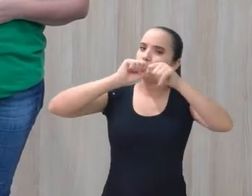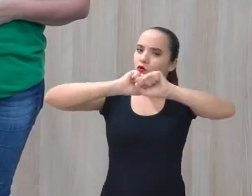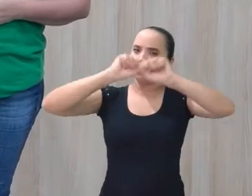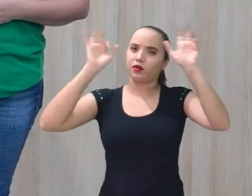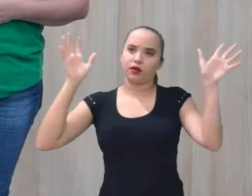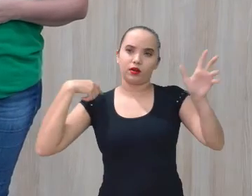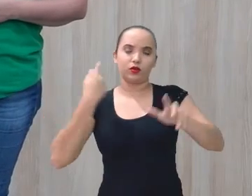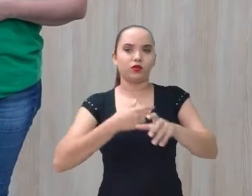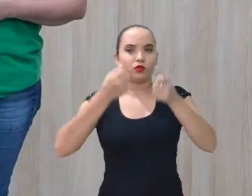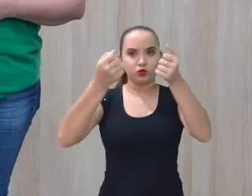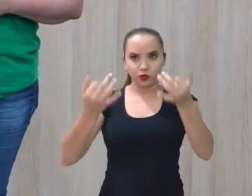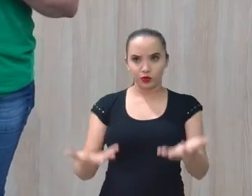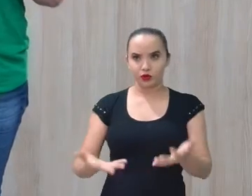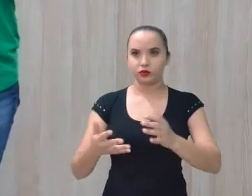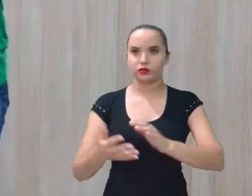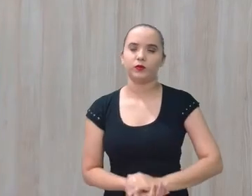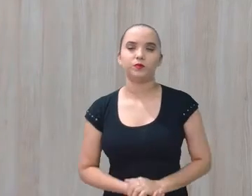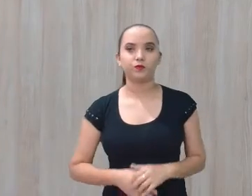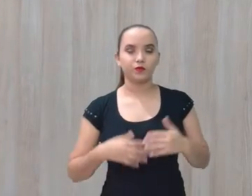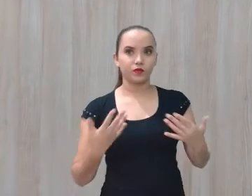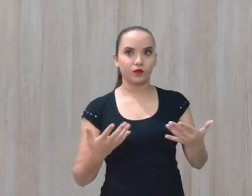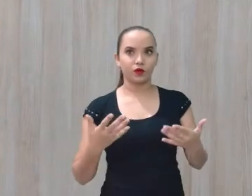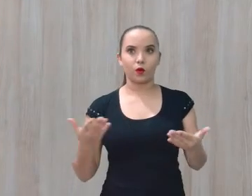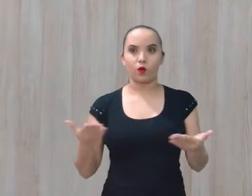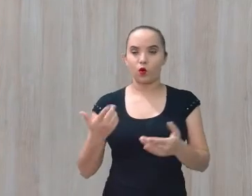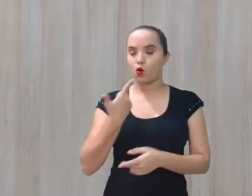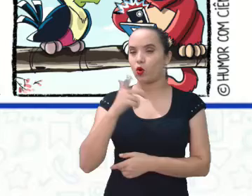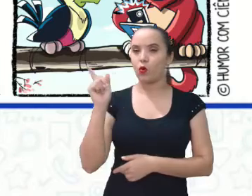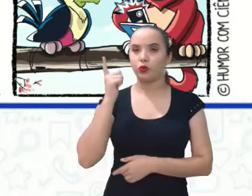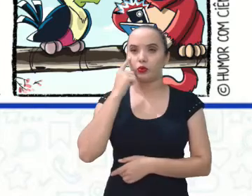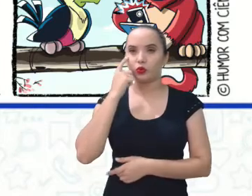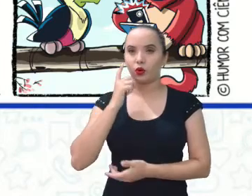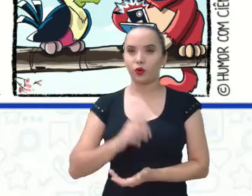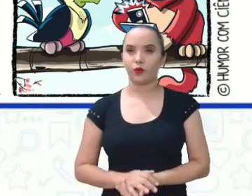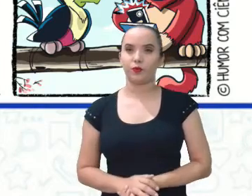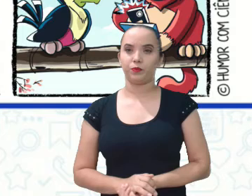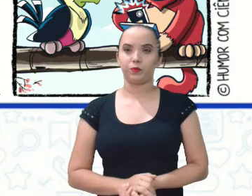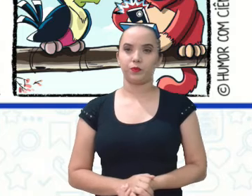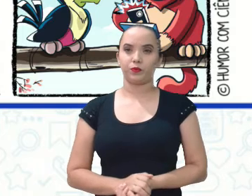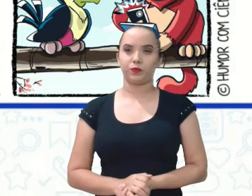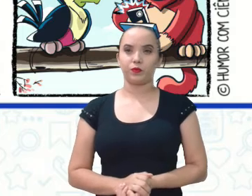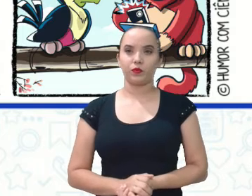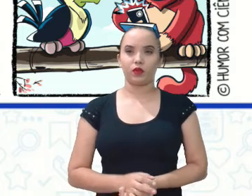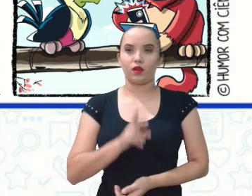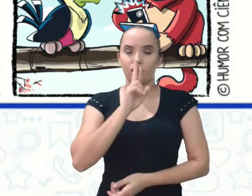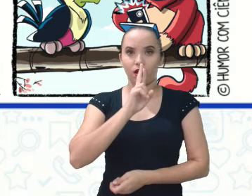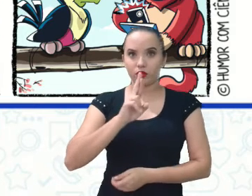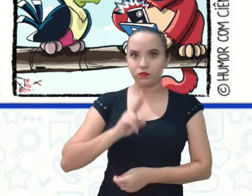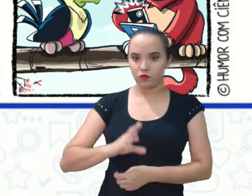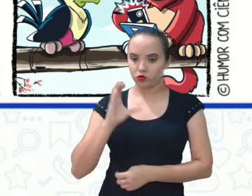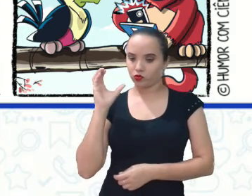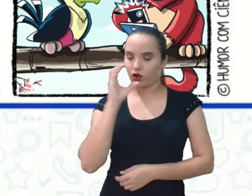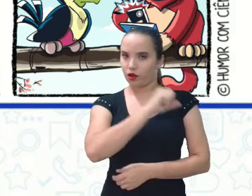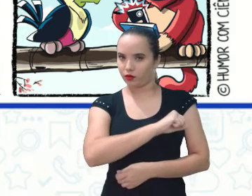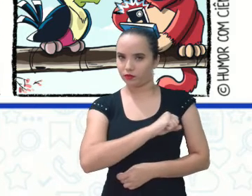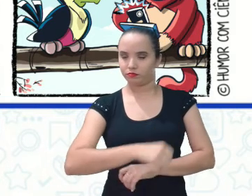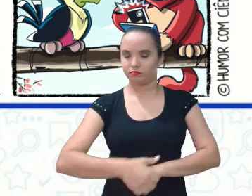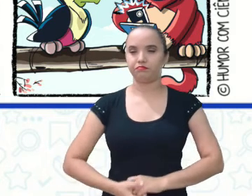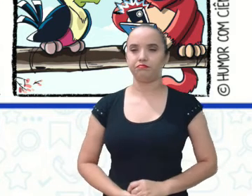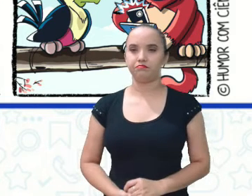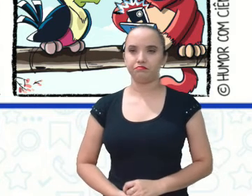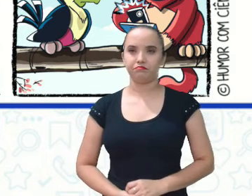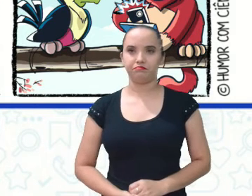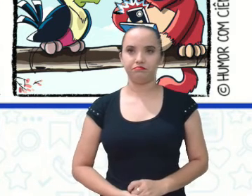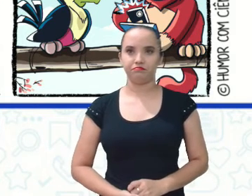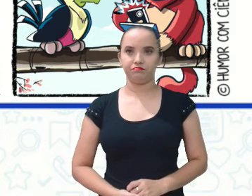tudo isso. E aí, vamos para a próxima, que tem aí, não é? Resposta rápida.